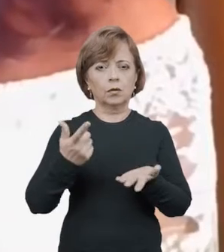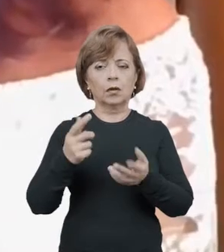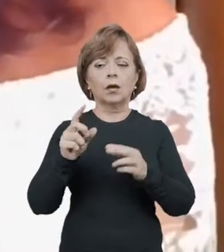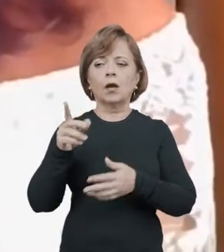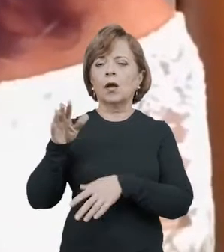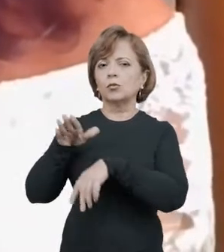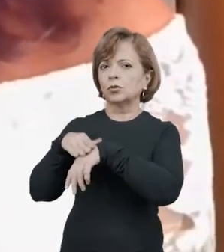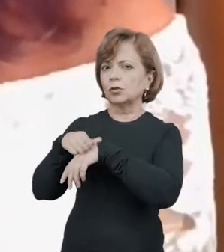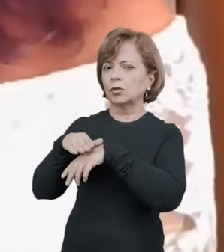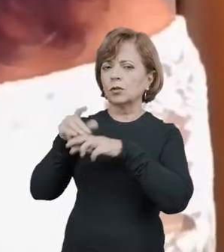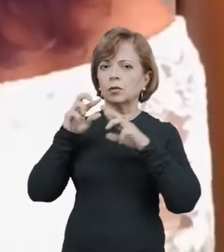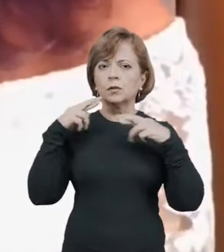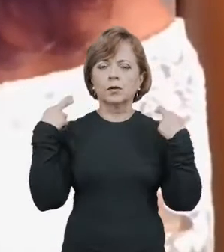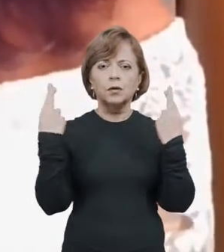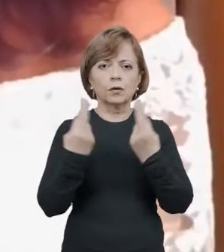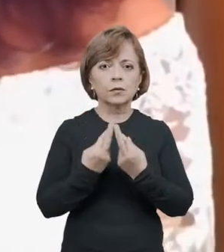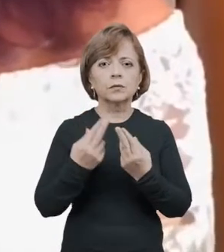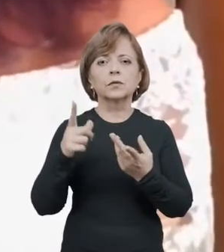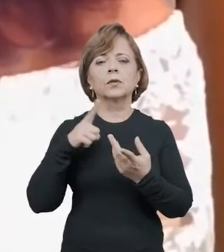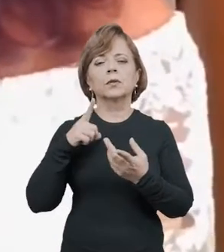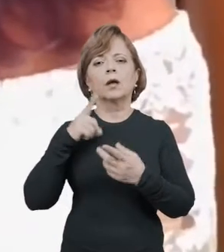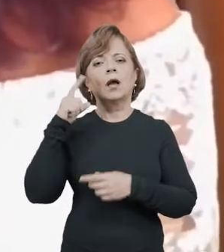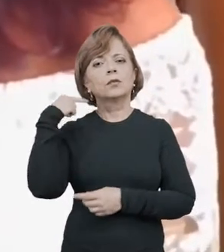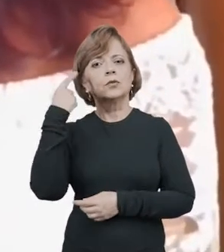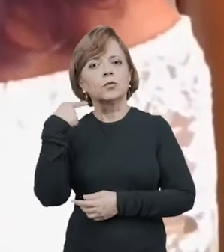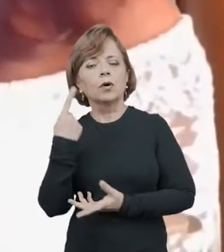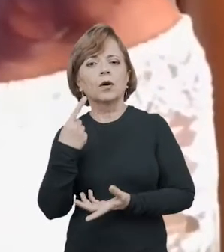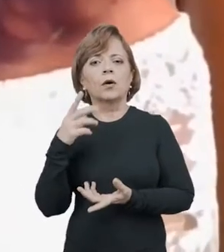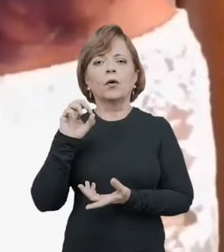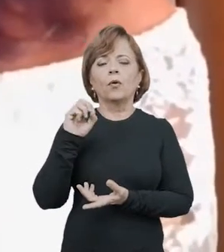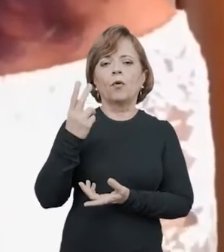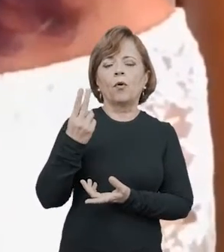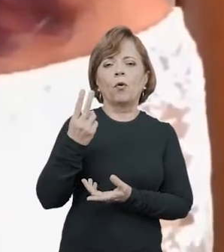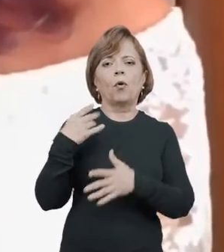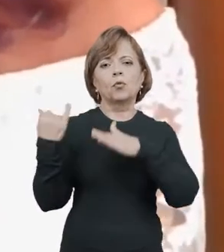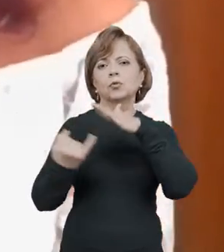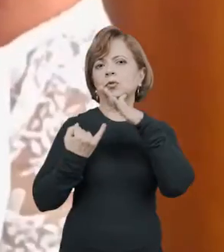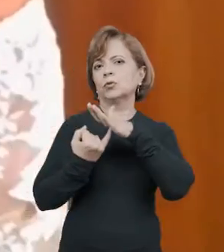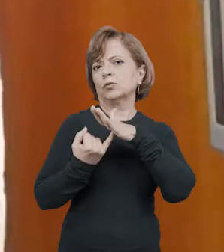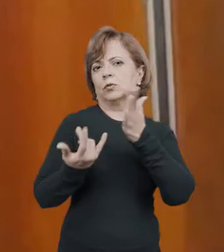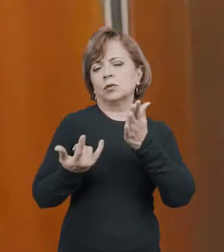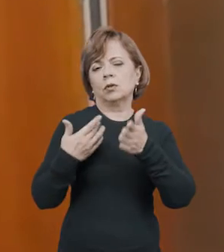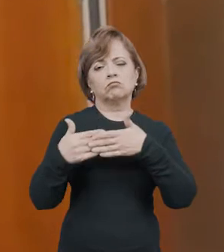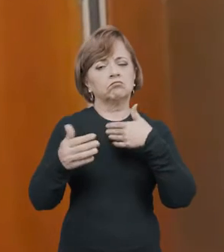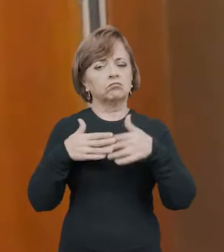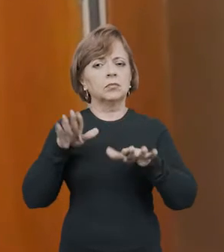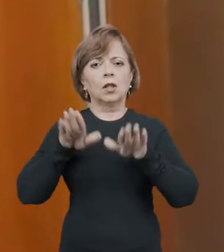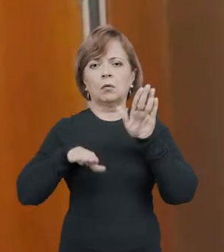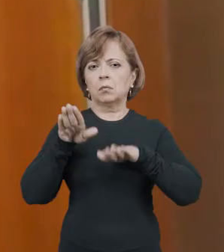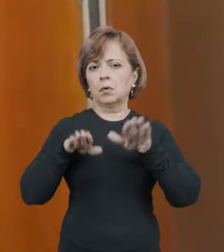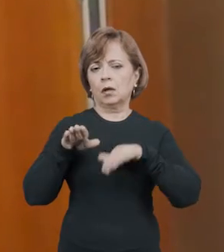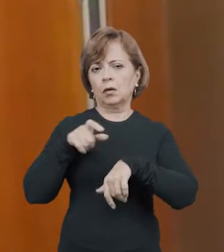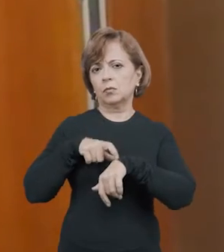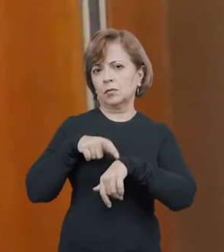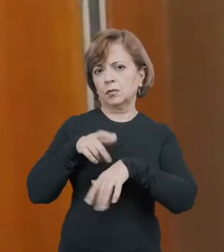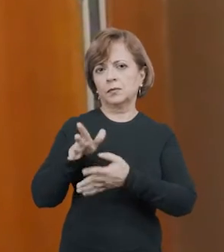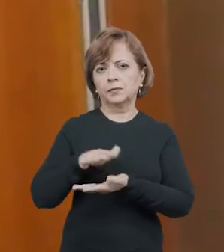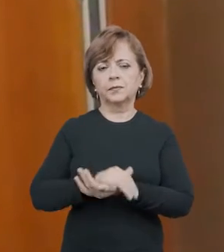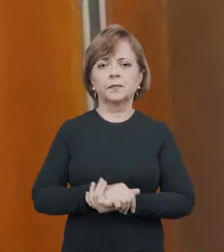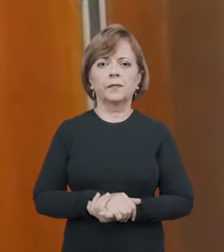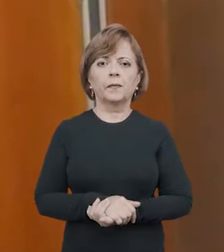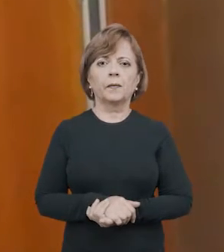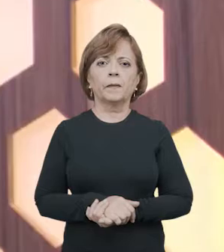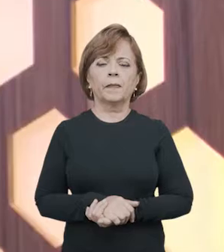quando solicitado pelos CAUs, advogados ou até mesmo instituições, dependendo, então, das demandas que se apresentem assim